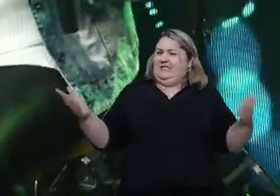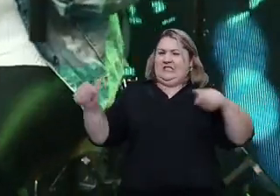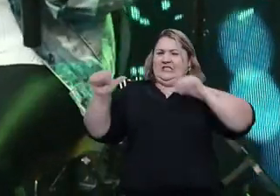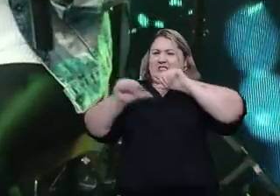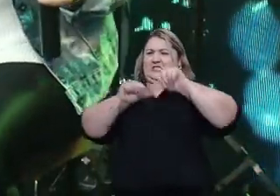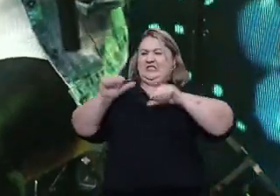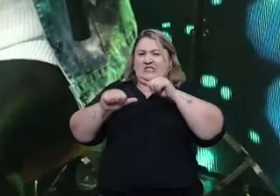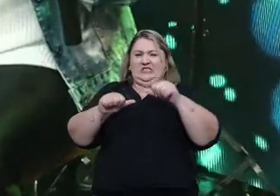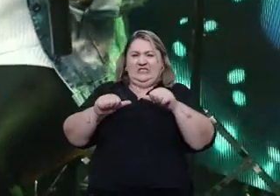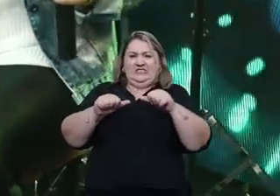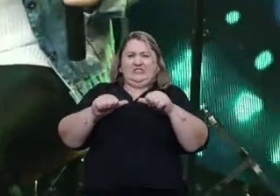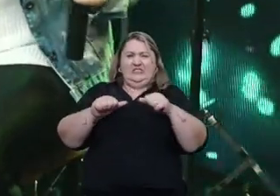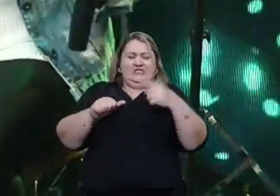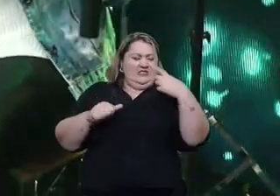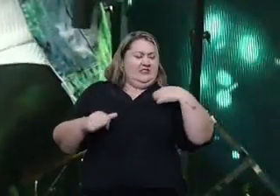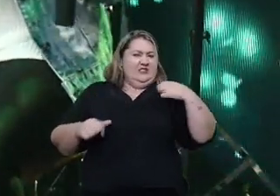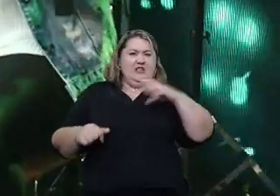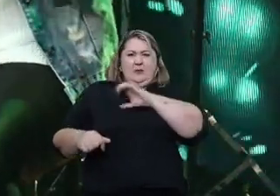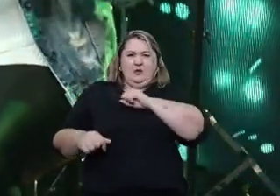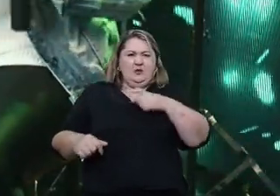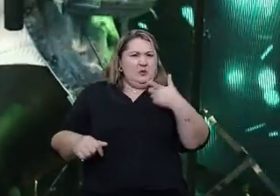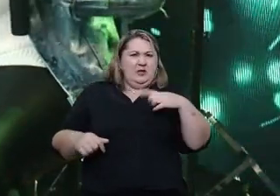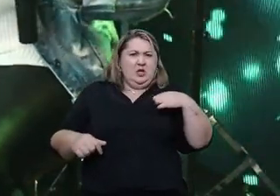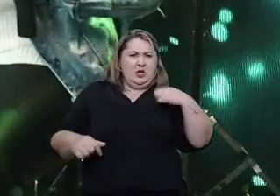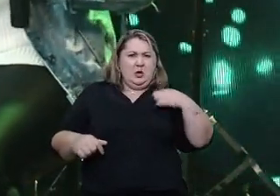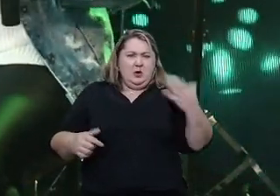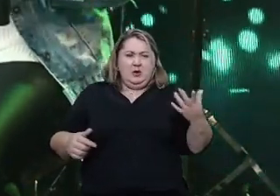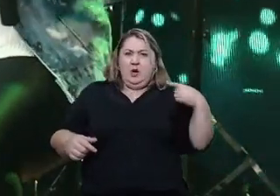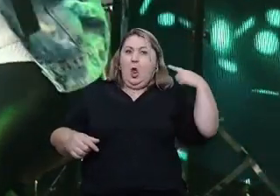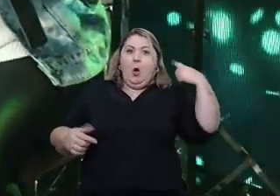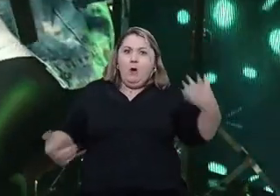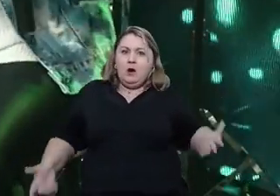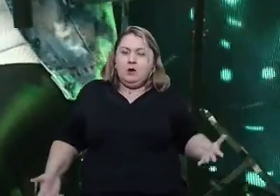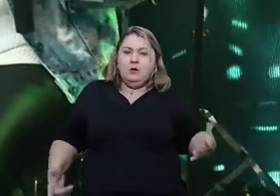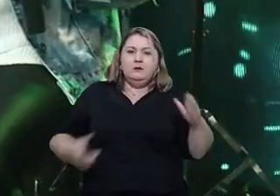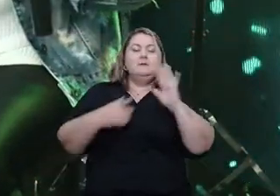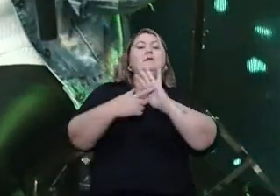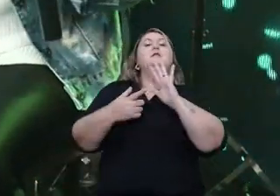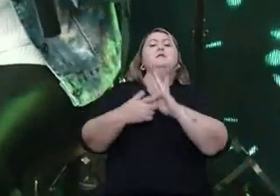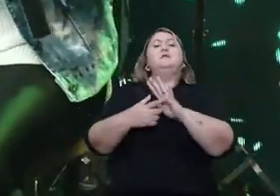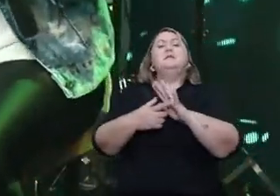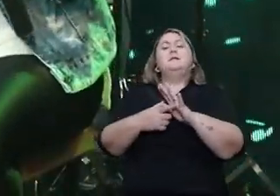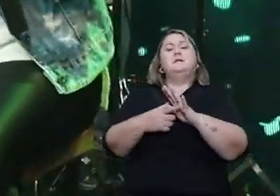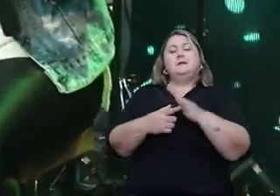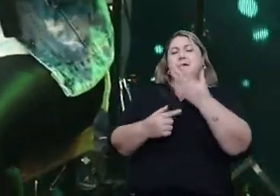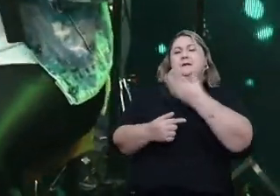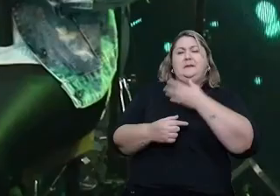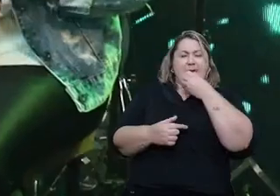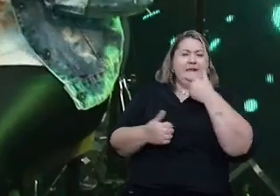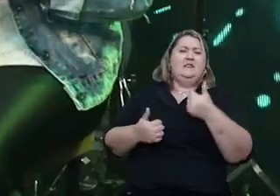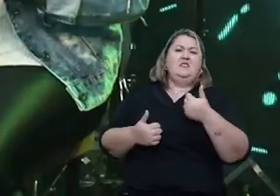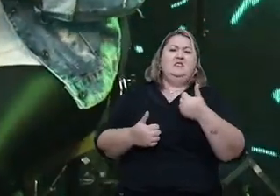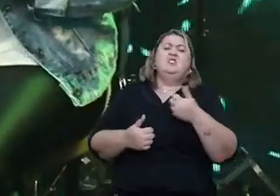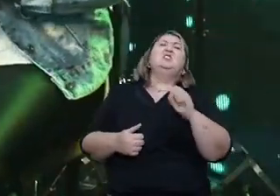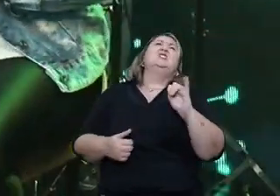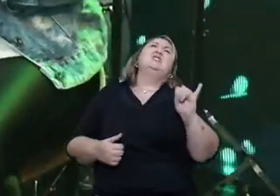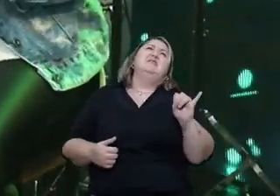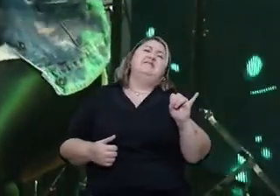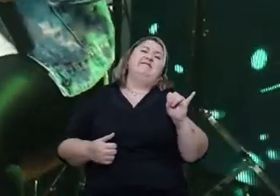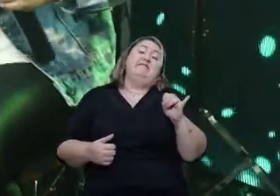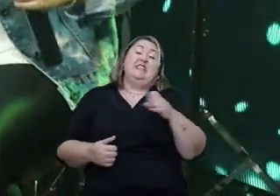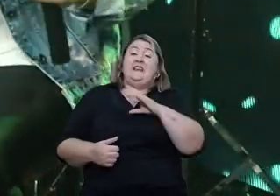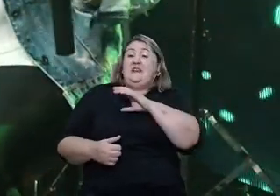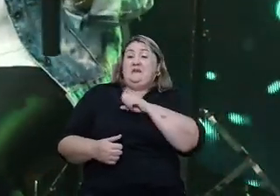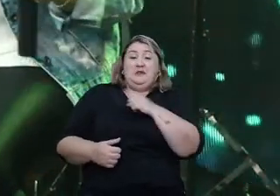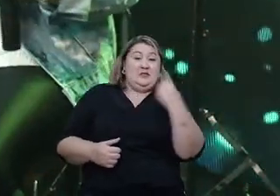Trocar amor não é trocar de roupa. Louca, quer mostrar pros seus amigos que tá zen. Só se for